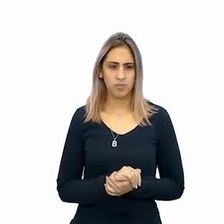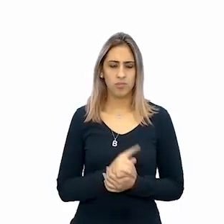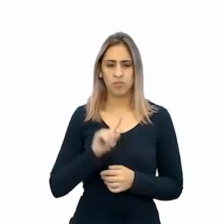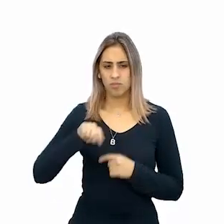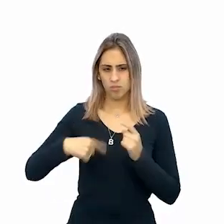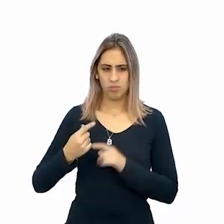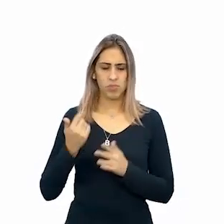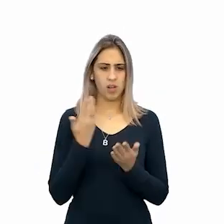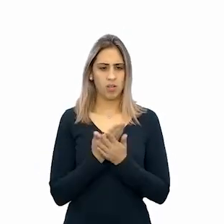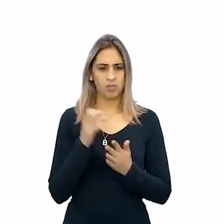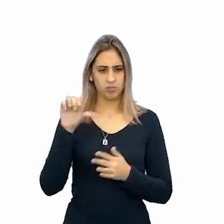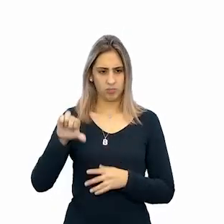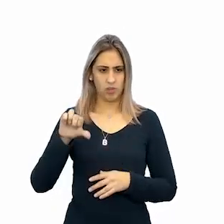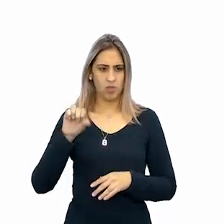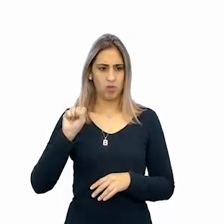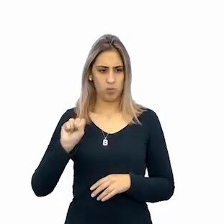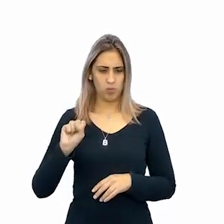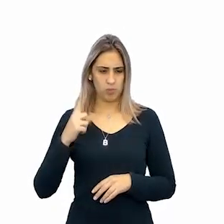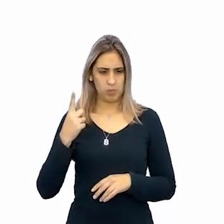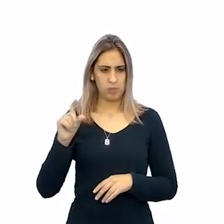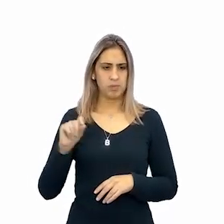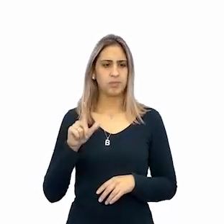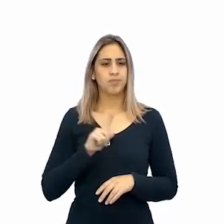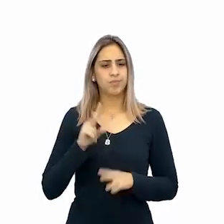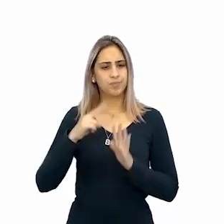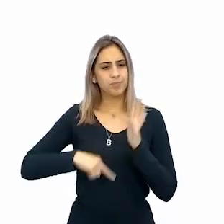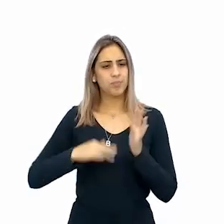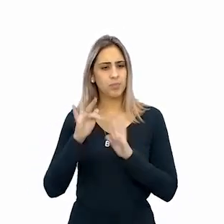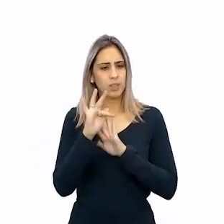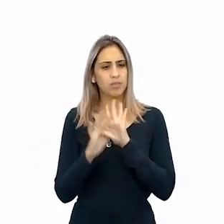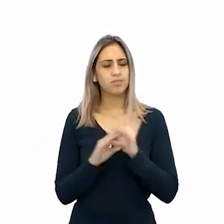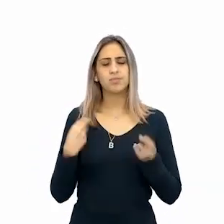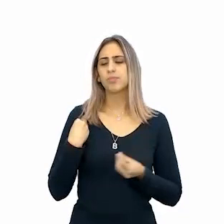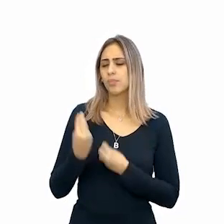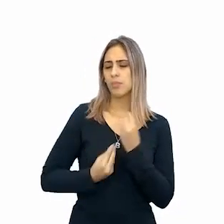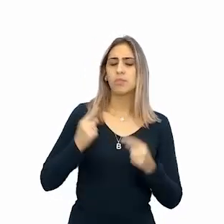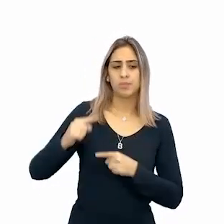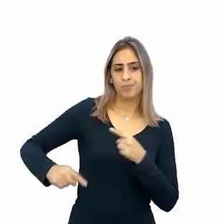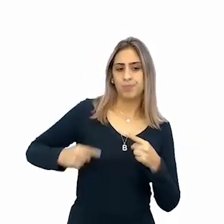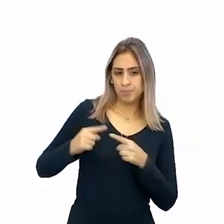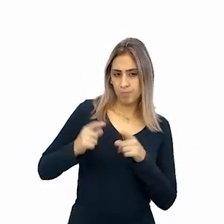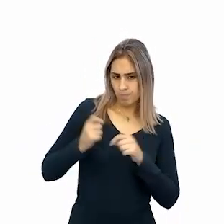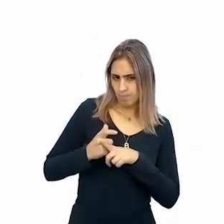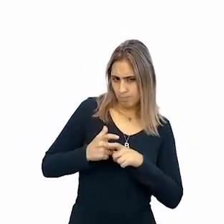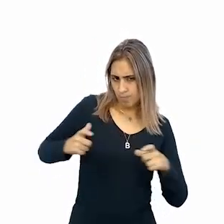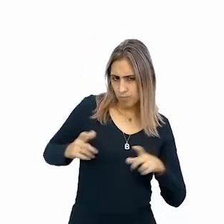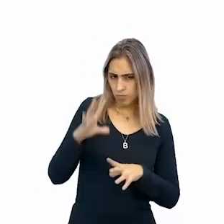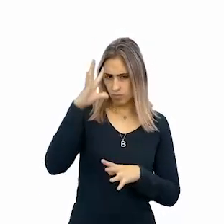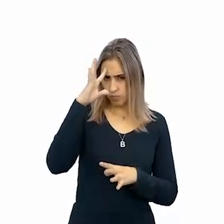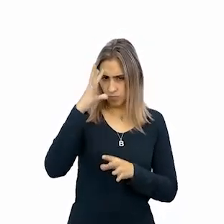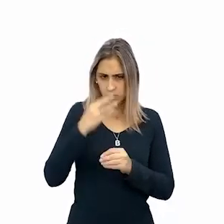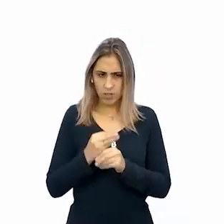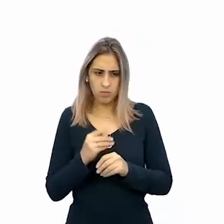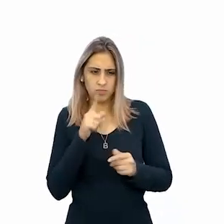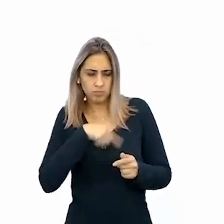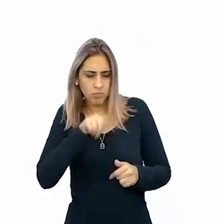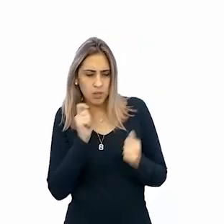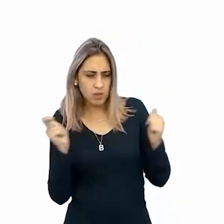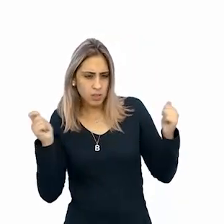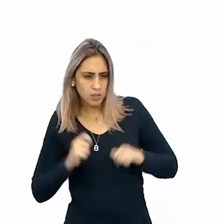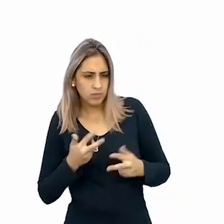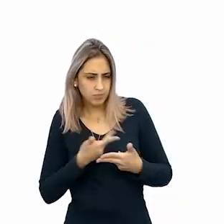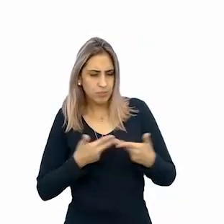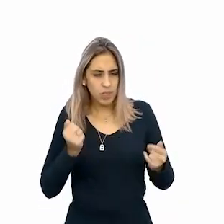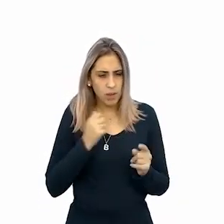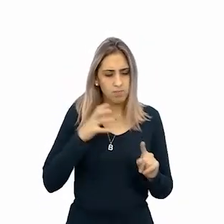9, aqui temos a leitura de um texto que tem como objetivo ampliar a compreensão das possíveis causas